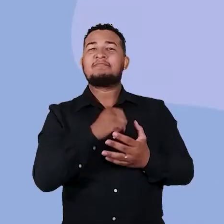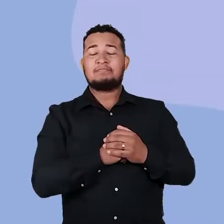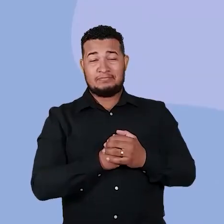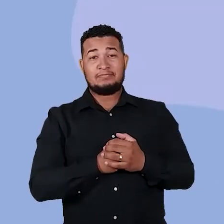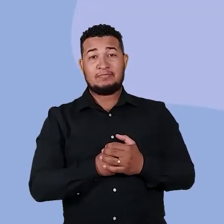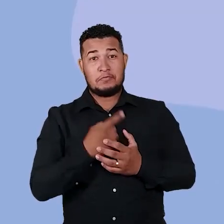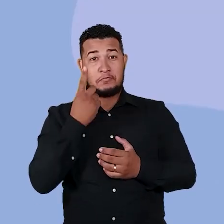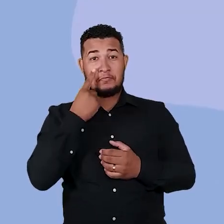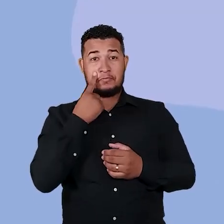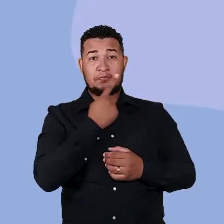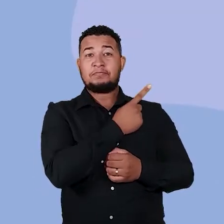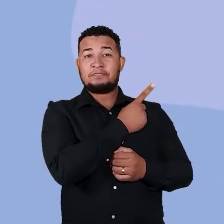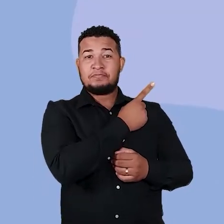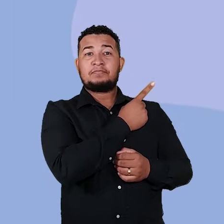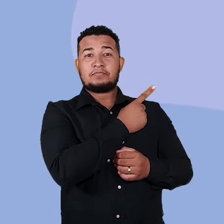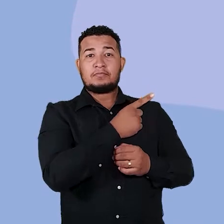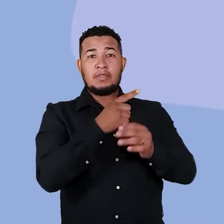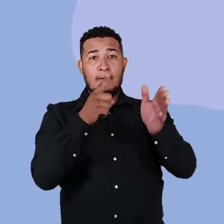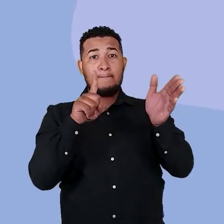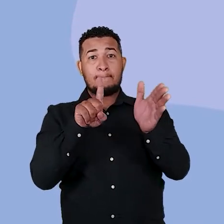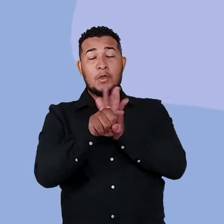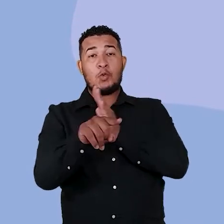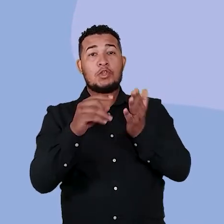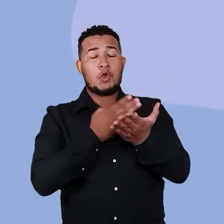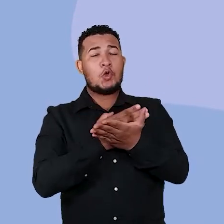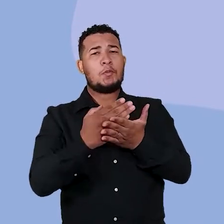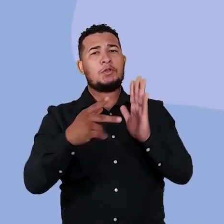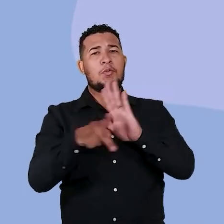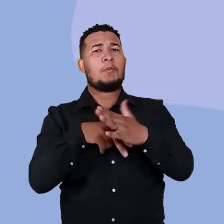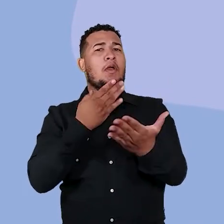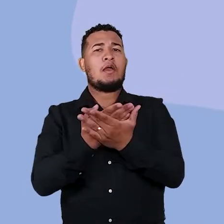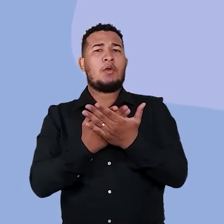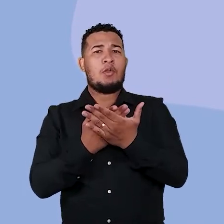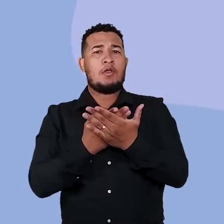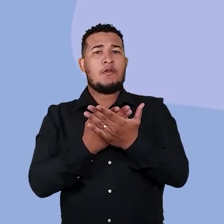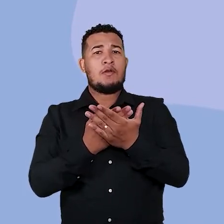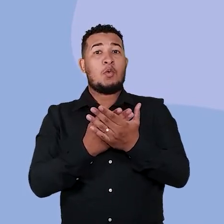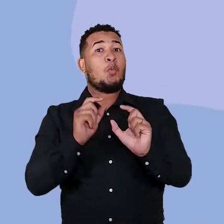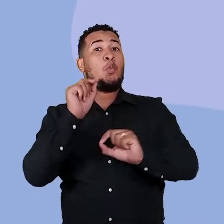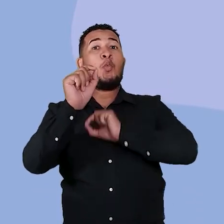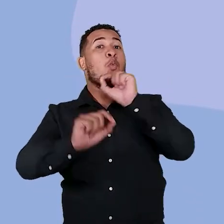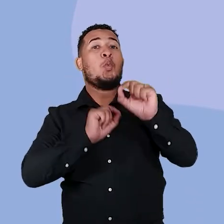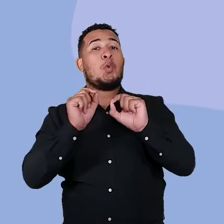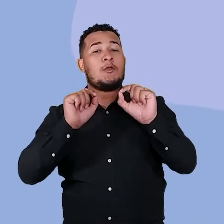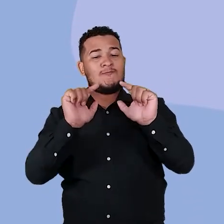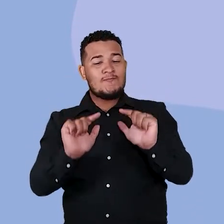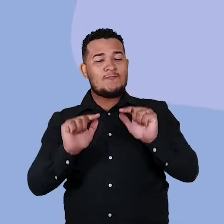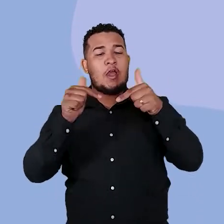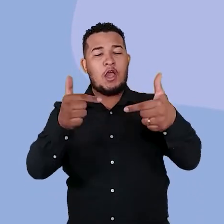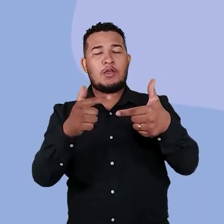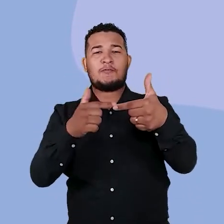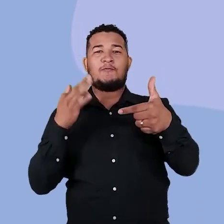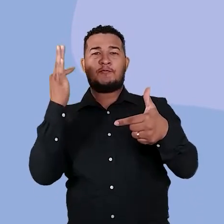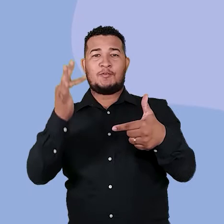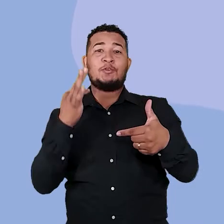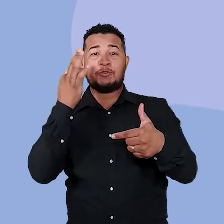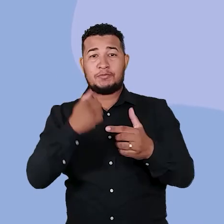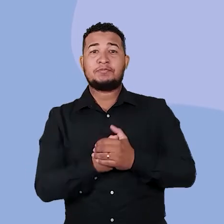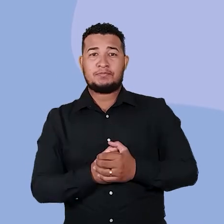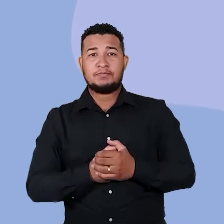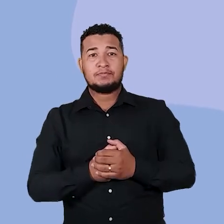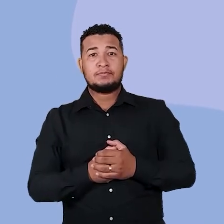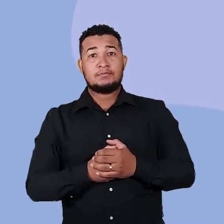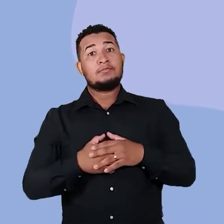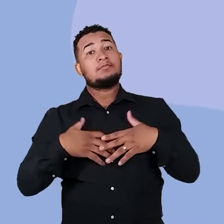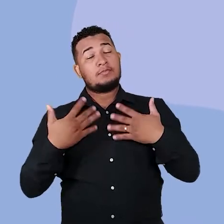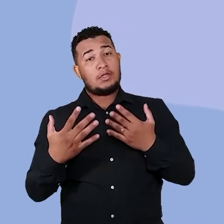vamos lá no slide, vamos ver a pergunta inicial, principal da nossa aula, o que é atitude